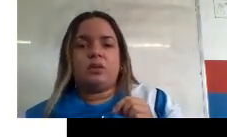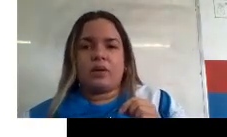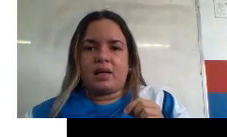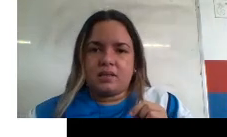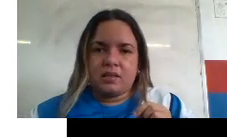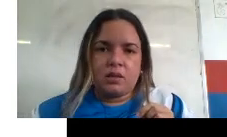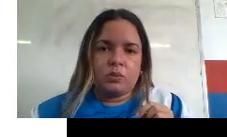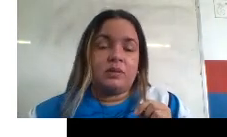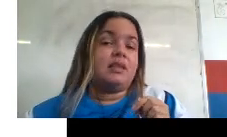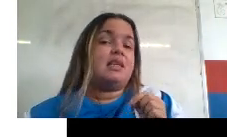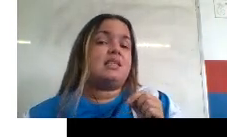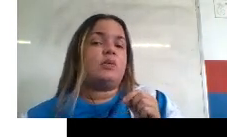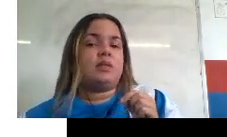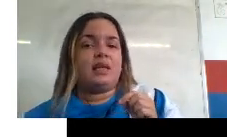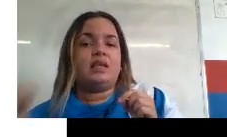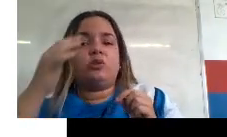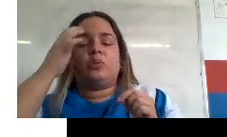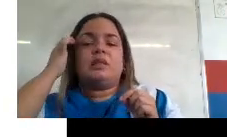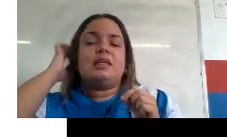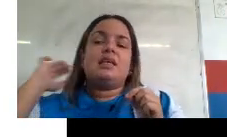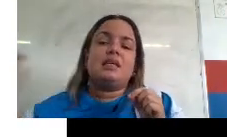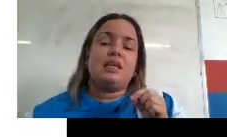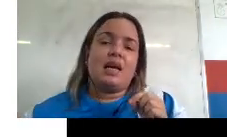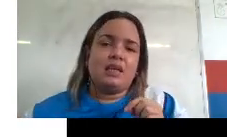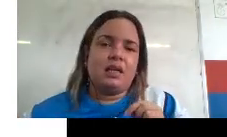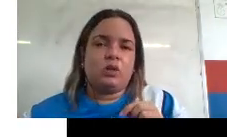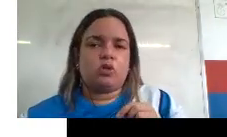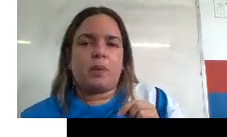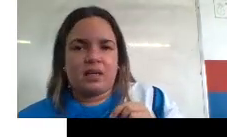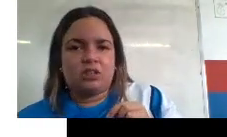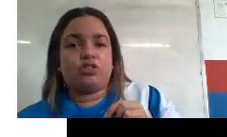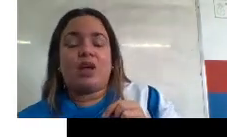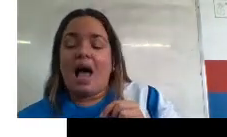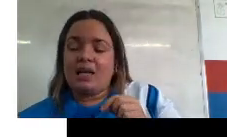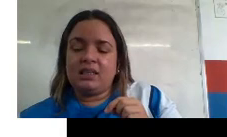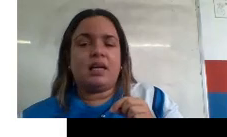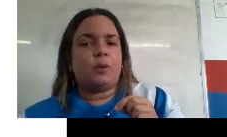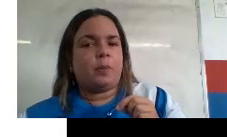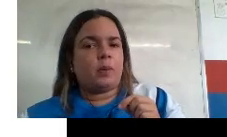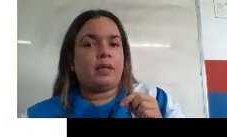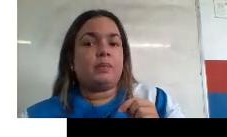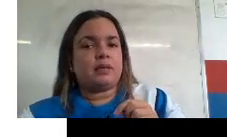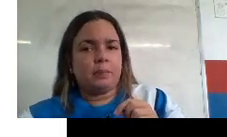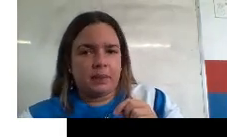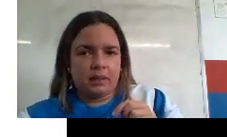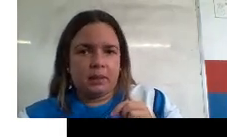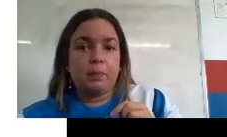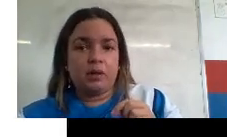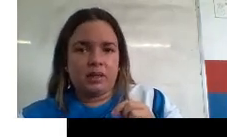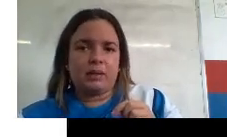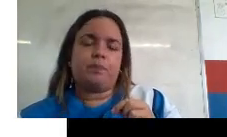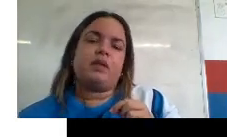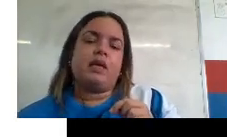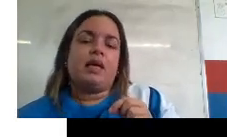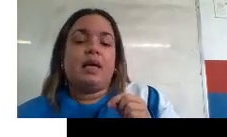Direito à educação, né, são direitos. E aqui em nosso país, ainda é um problema também.